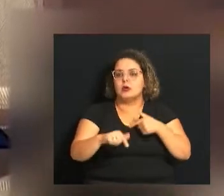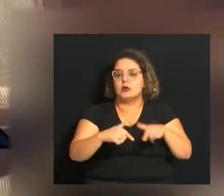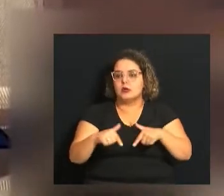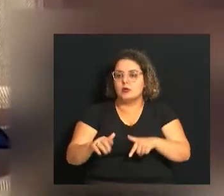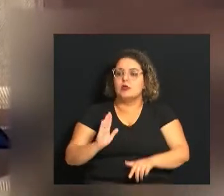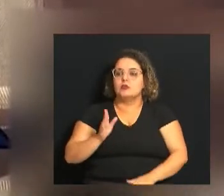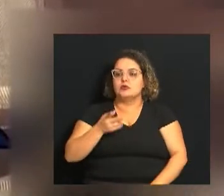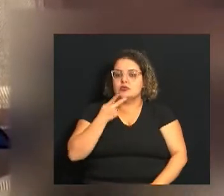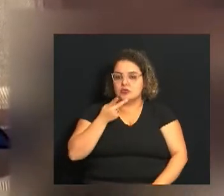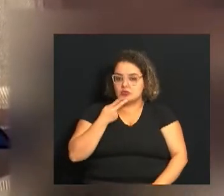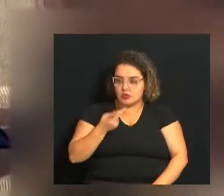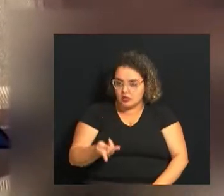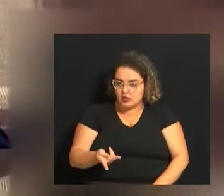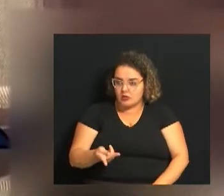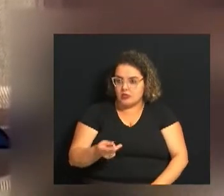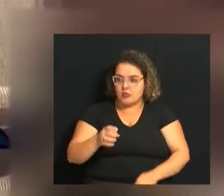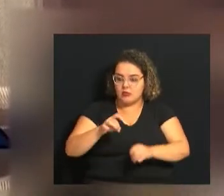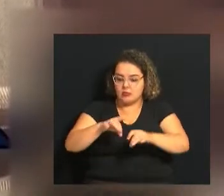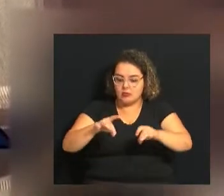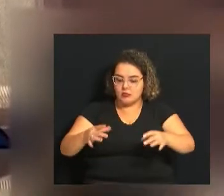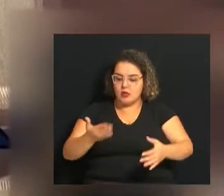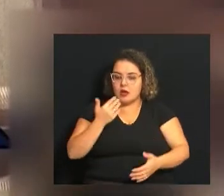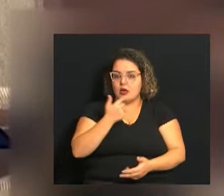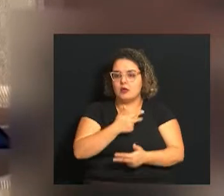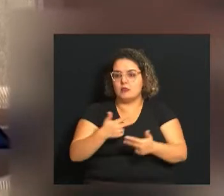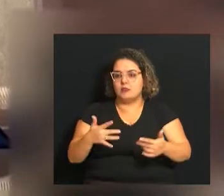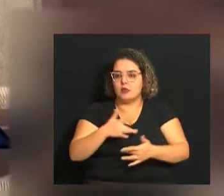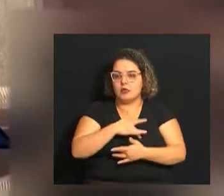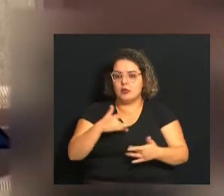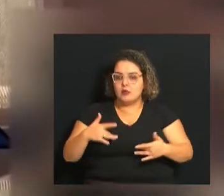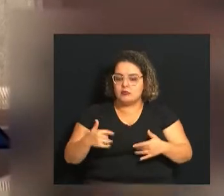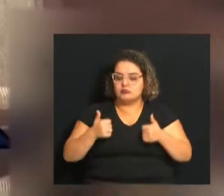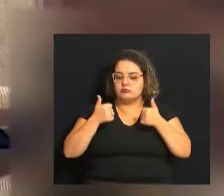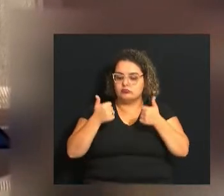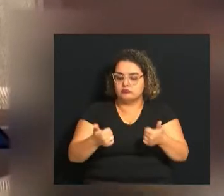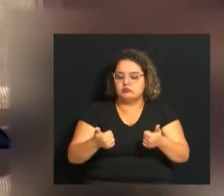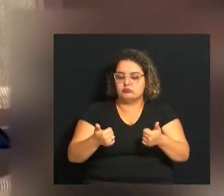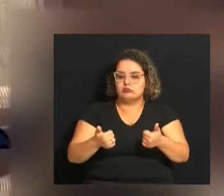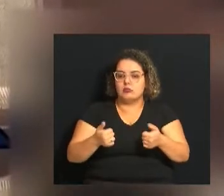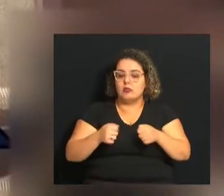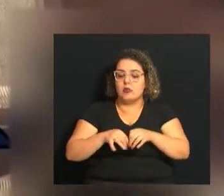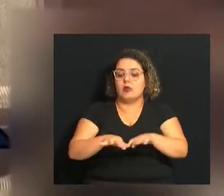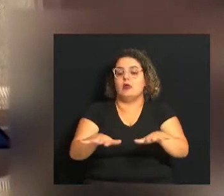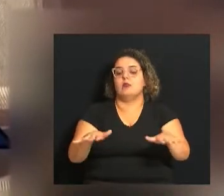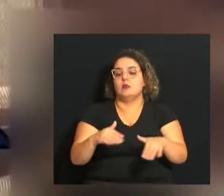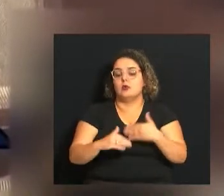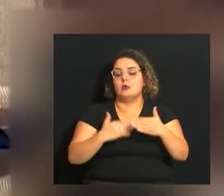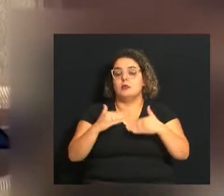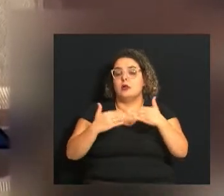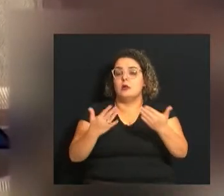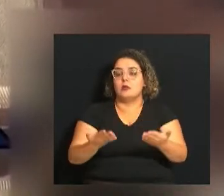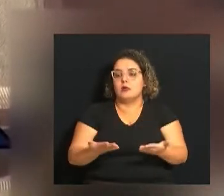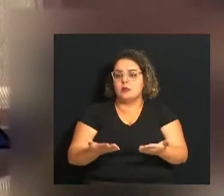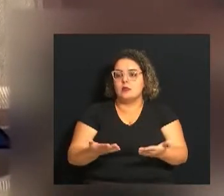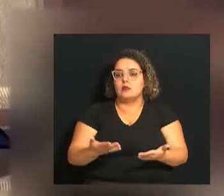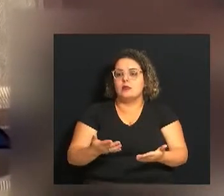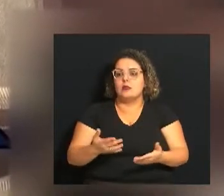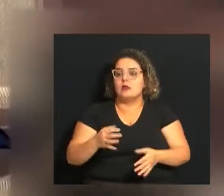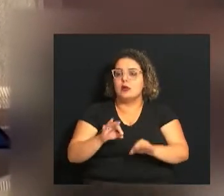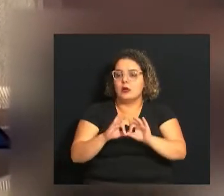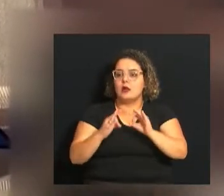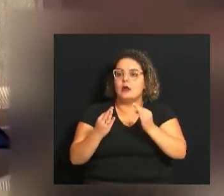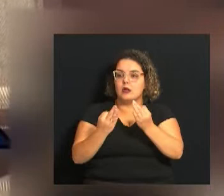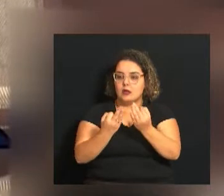dito, de produção de alimentos orgânicos, saudáveis, ampliar a produção e manter as famílias